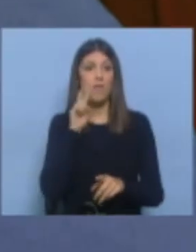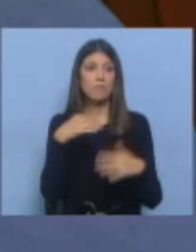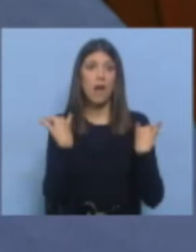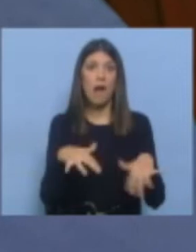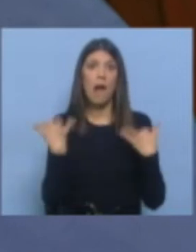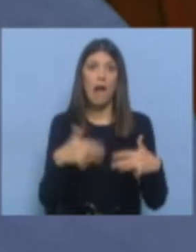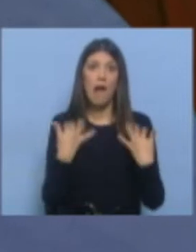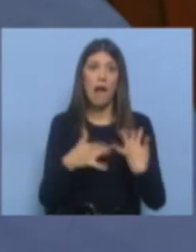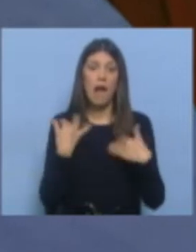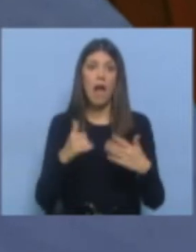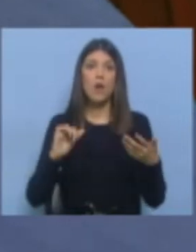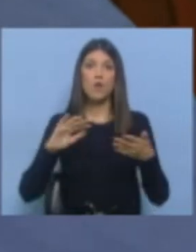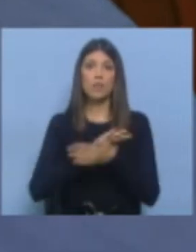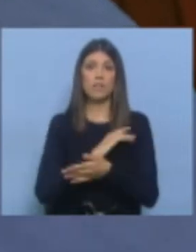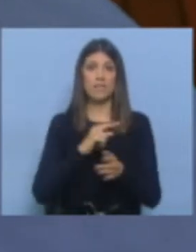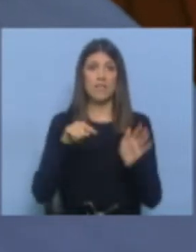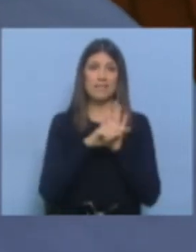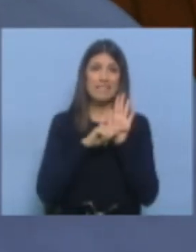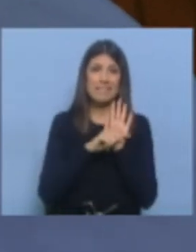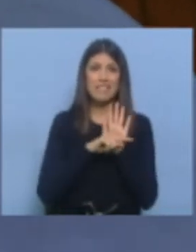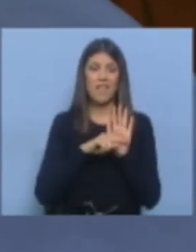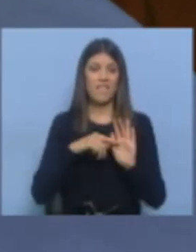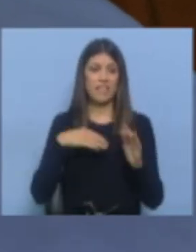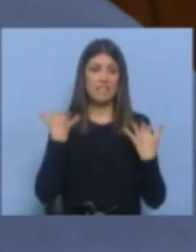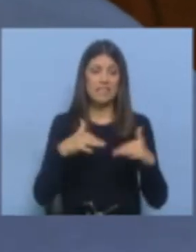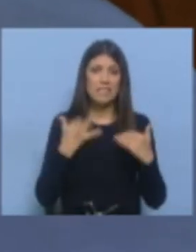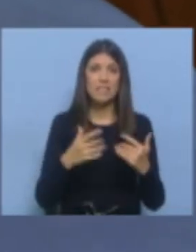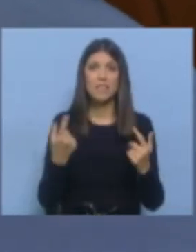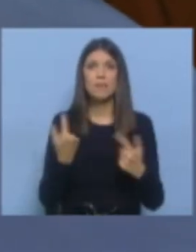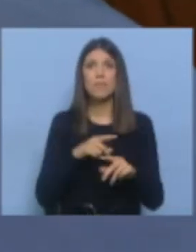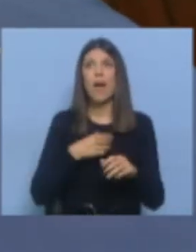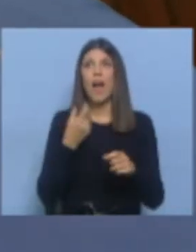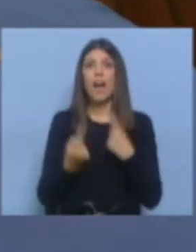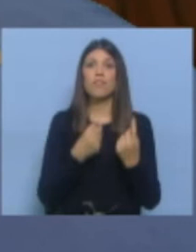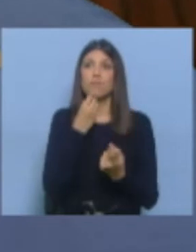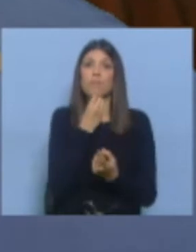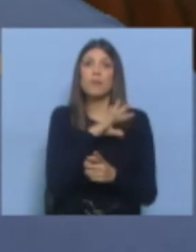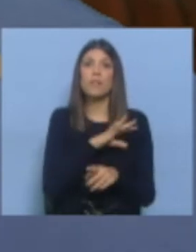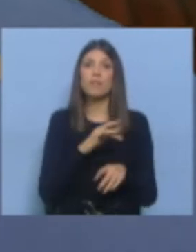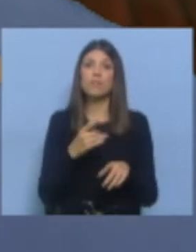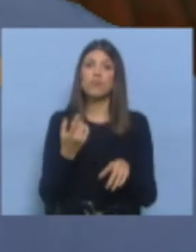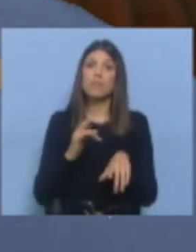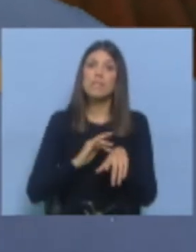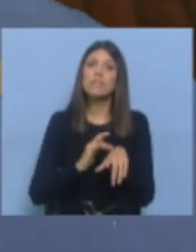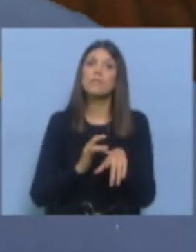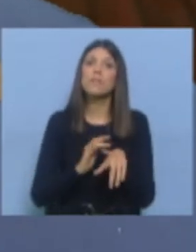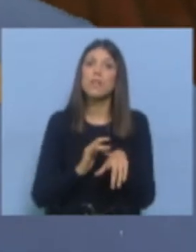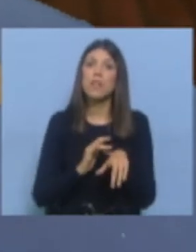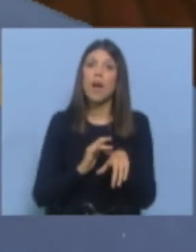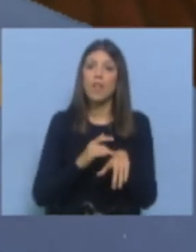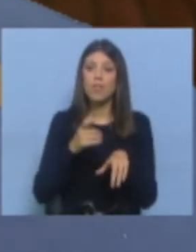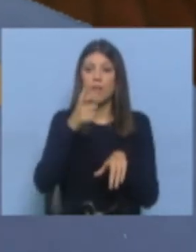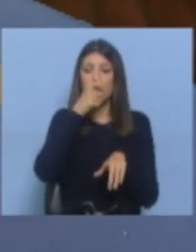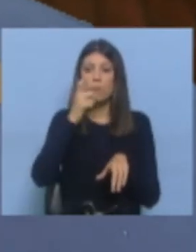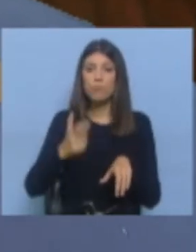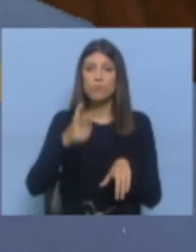ser 100%, a noção do que é, de facto, a sensibilidade que nós temos que ter com os outros.